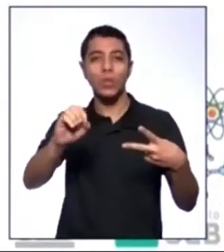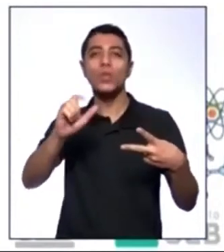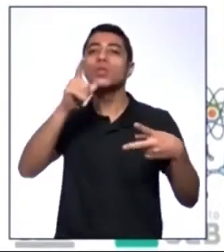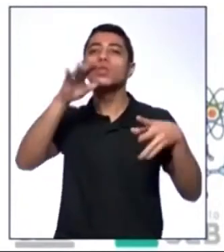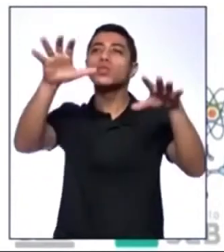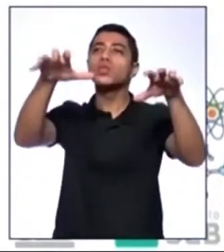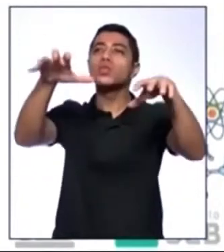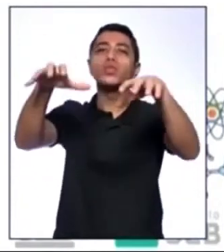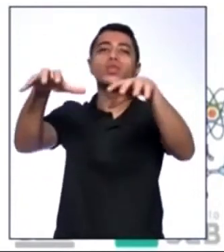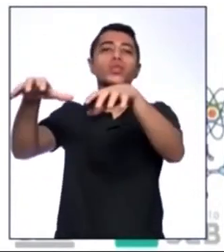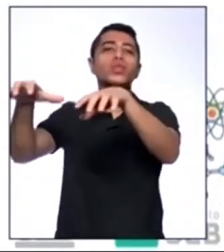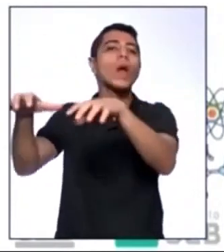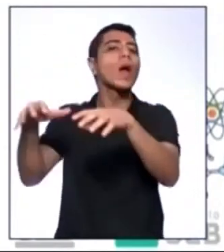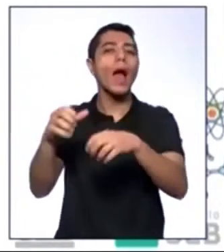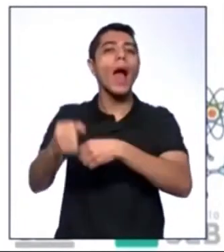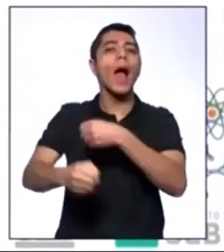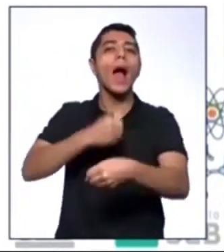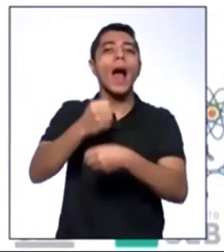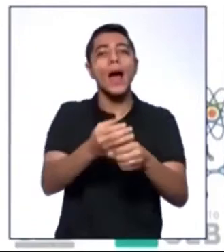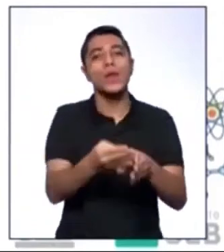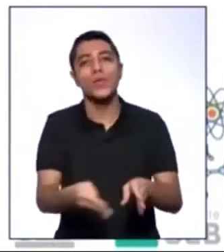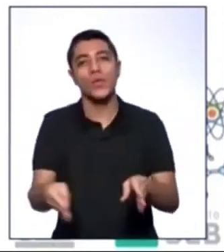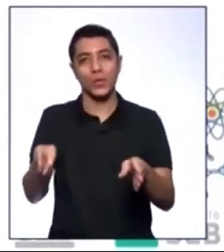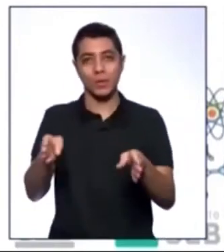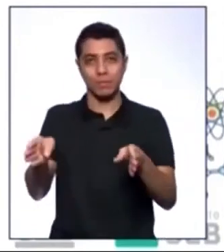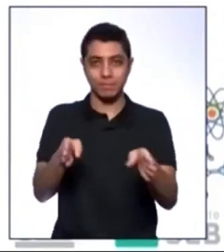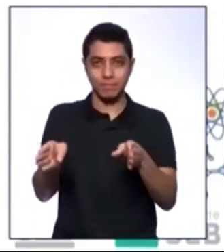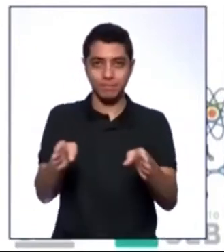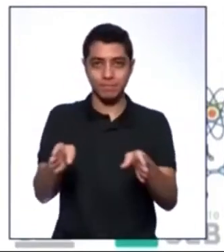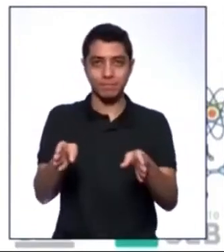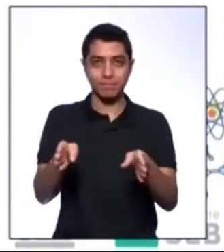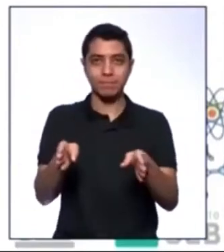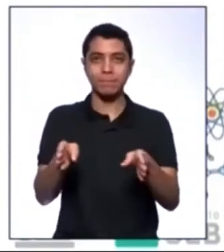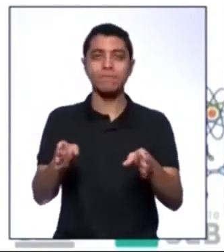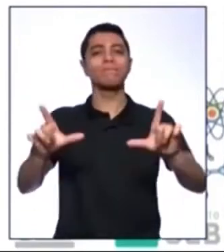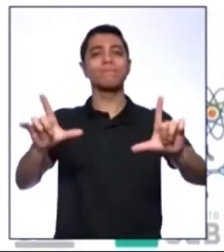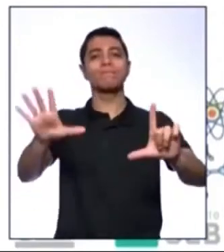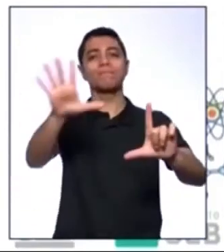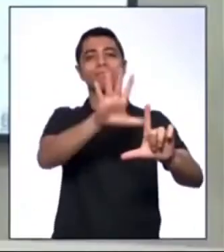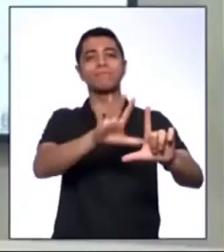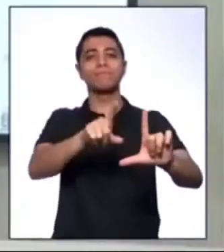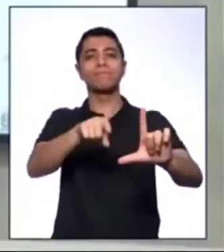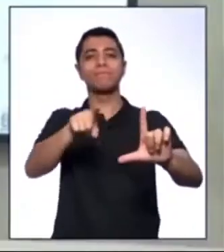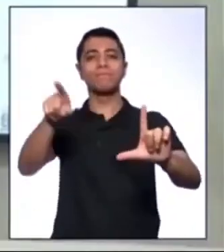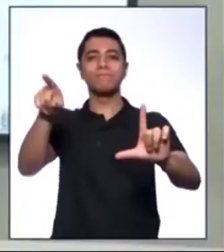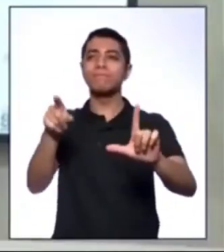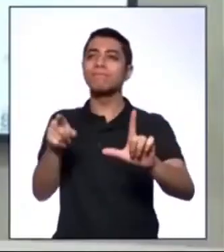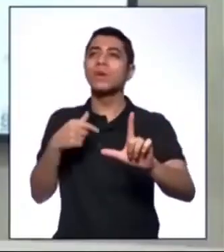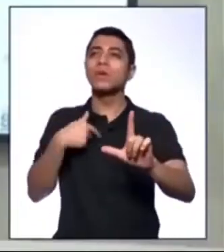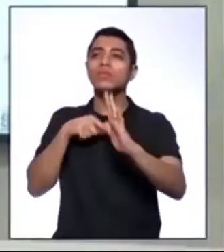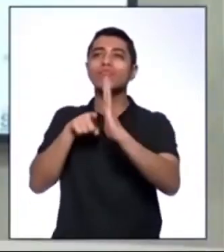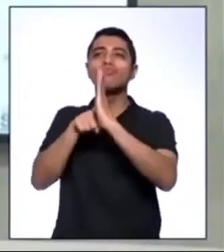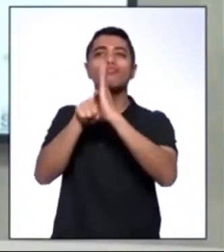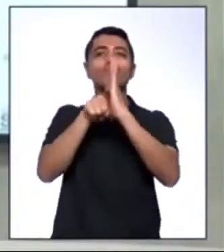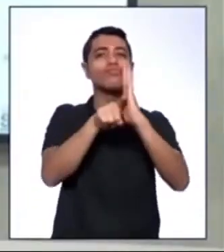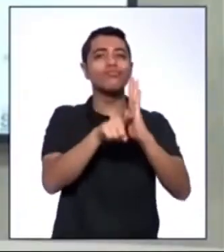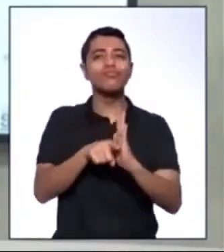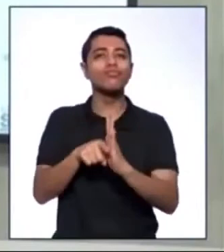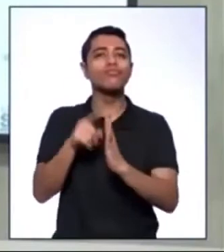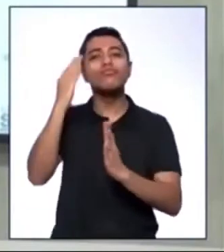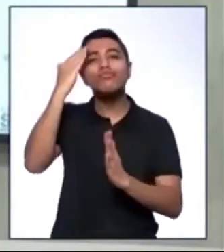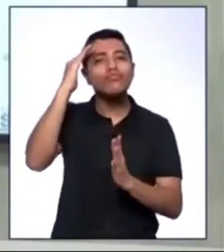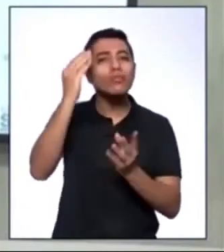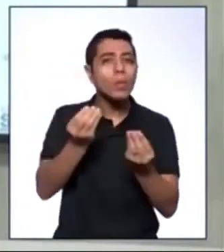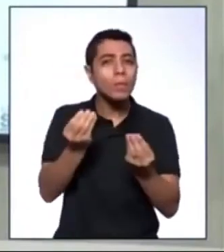importante. A leitura de um climograma é assim. Eu tenho os meses do ano, então são os 12 meses,